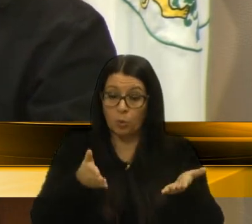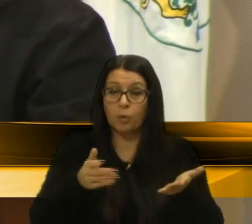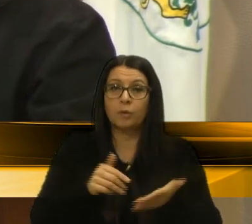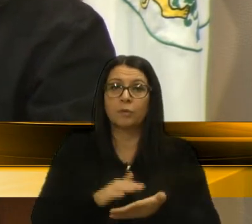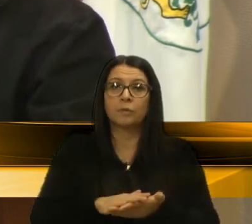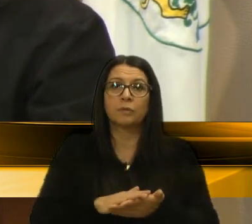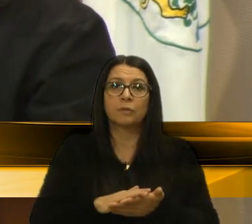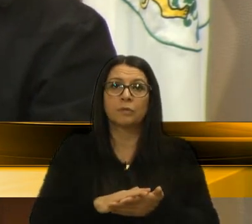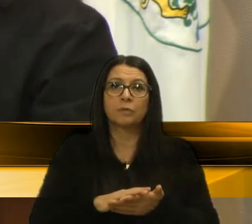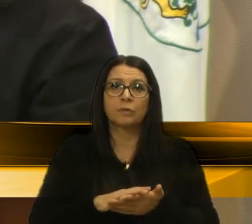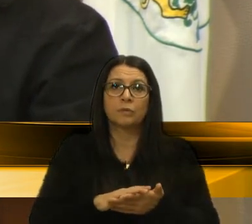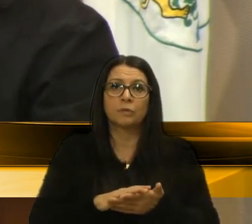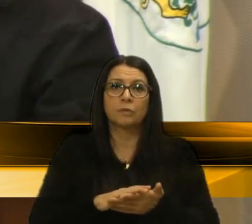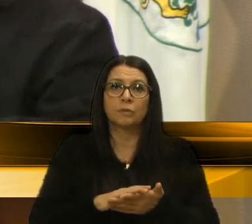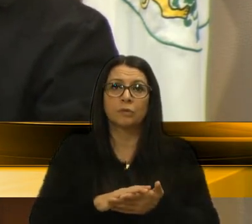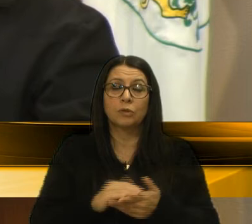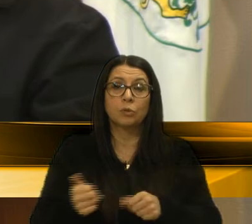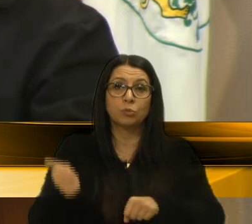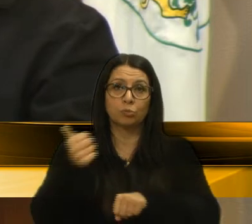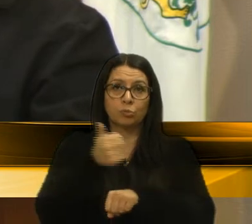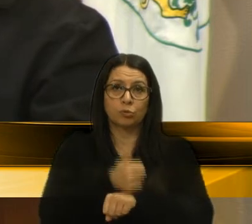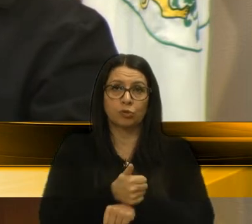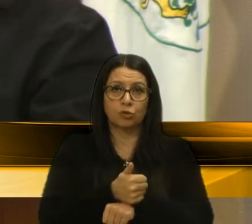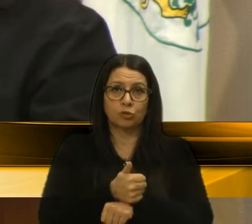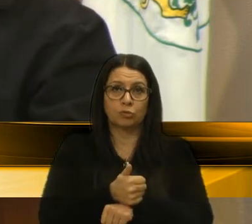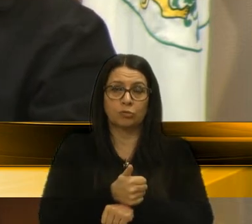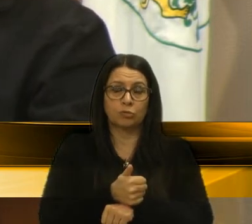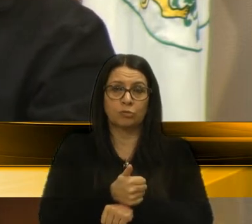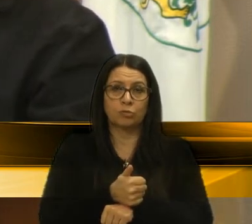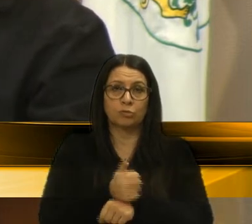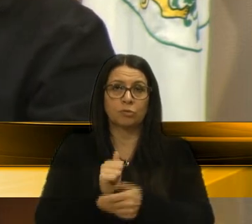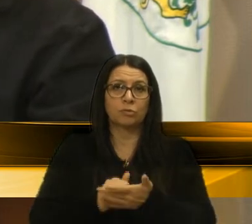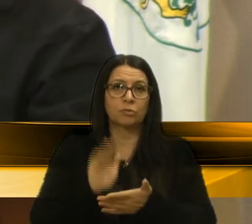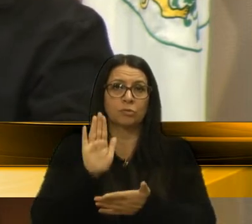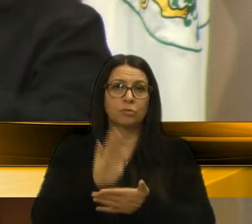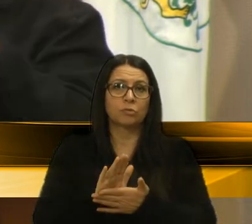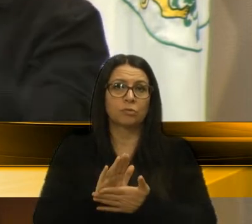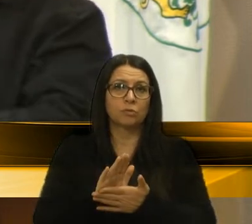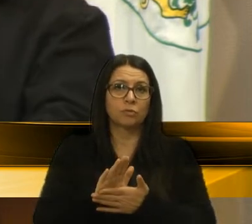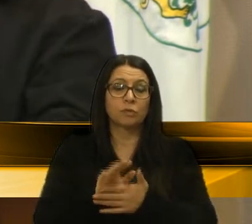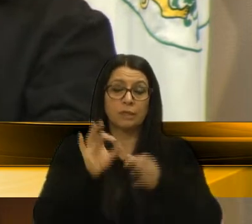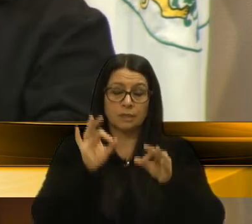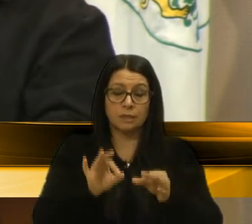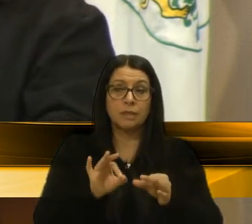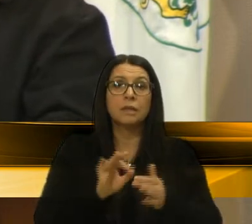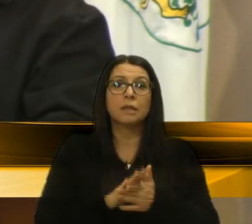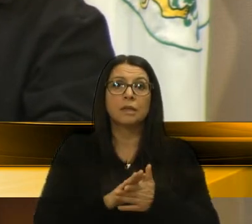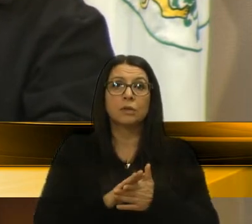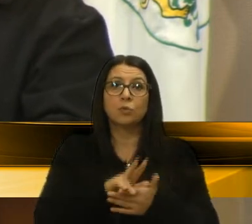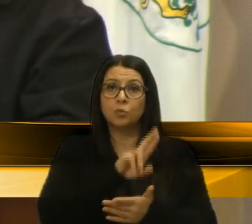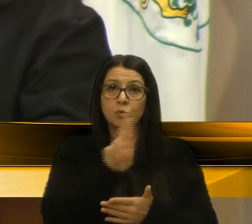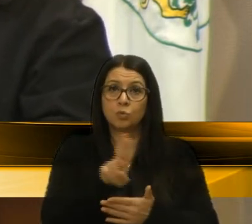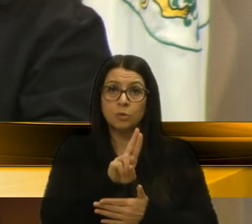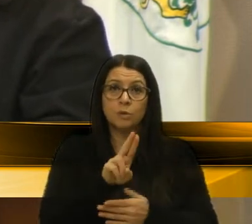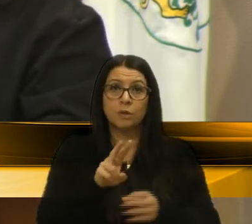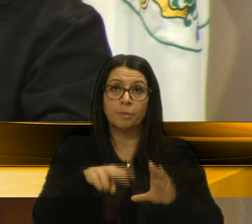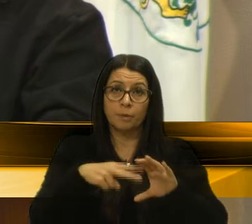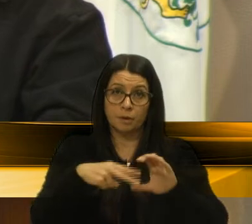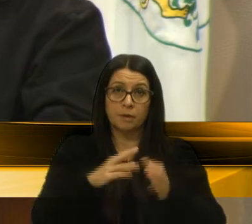né, de que o substitutivo foi o objeto correto utilizado pela